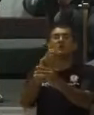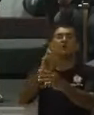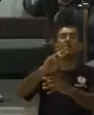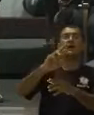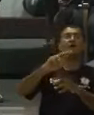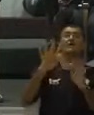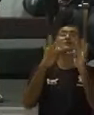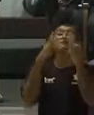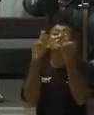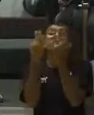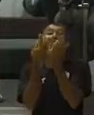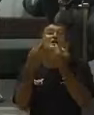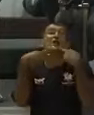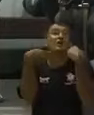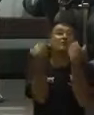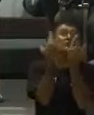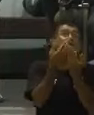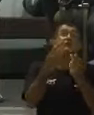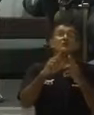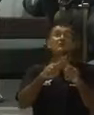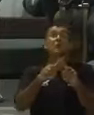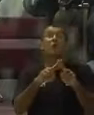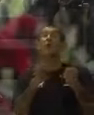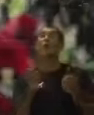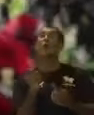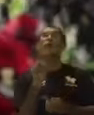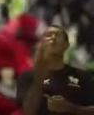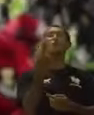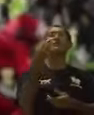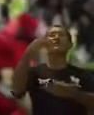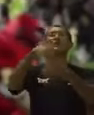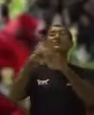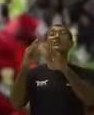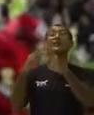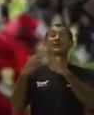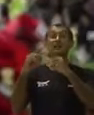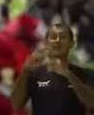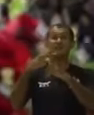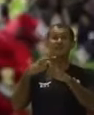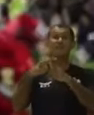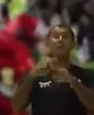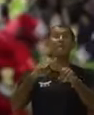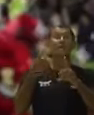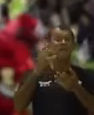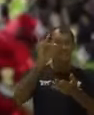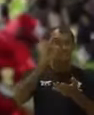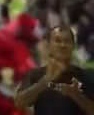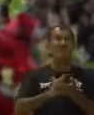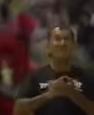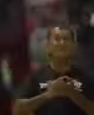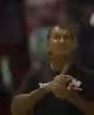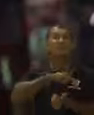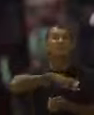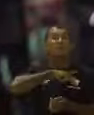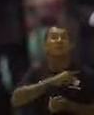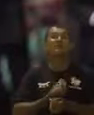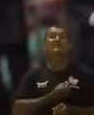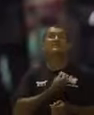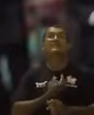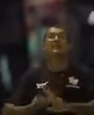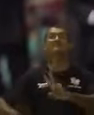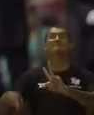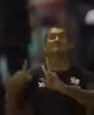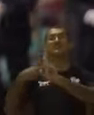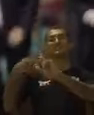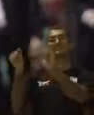em família, Paulo também não está dentro da igreja. Na veracidade, Paulo está aprisionado. E